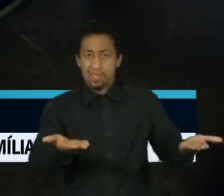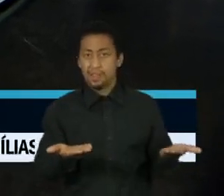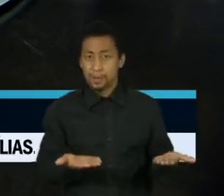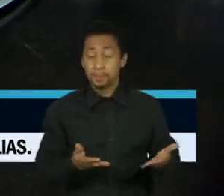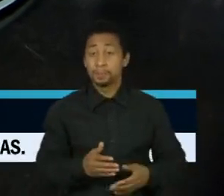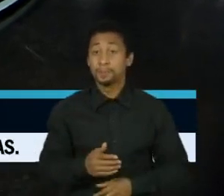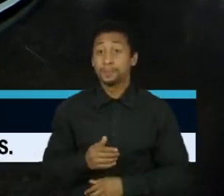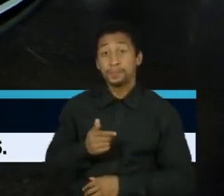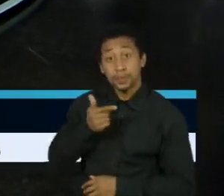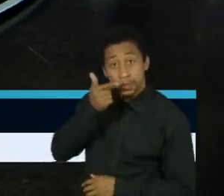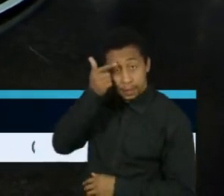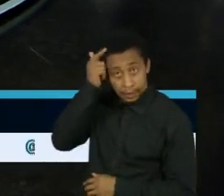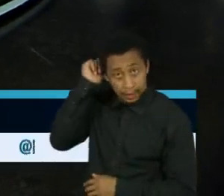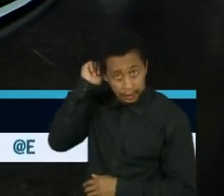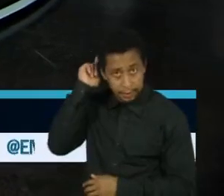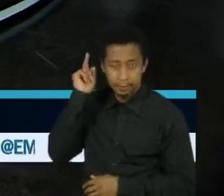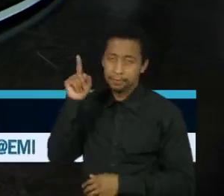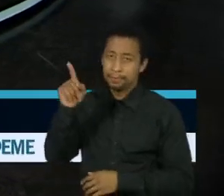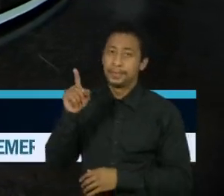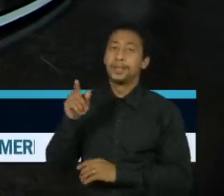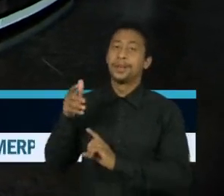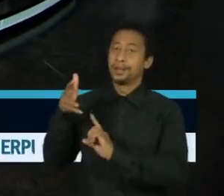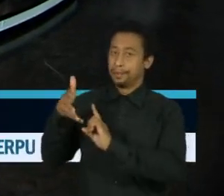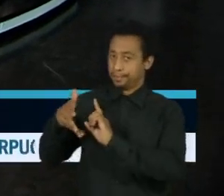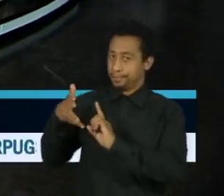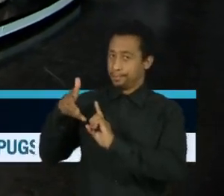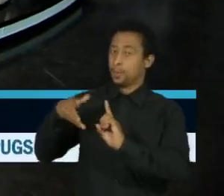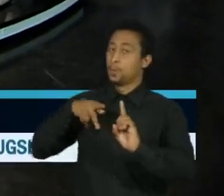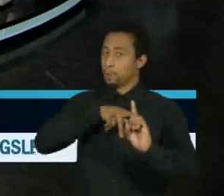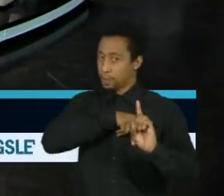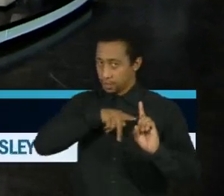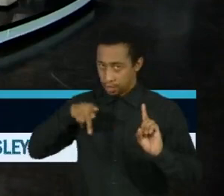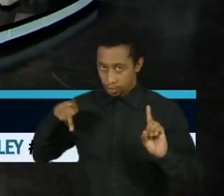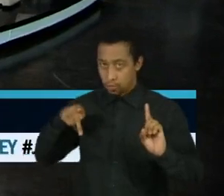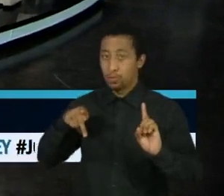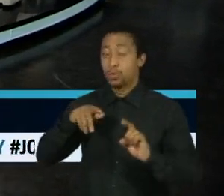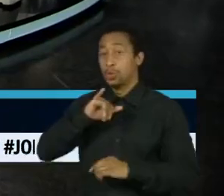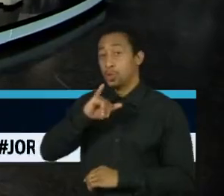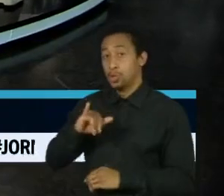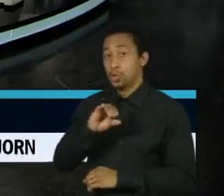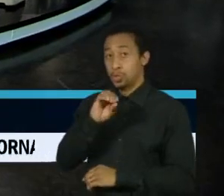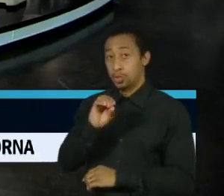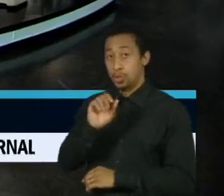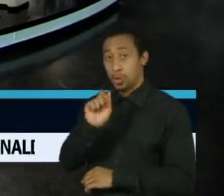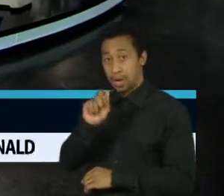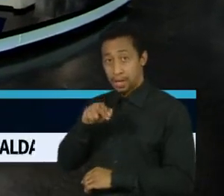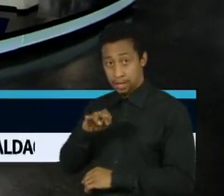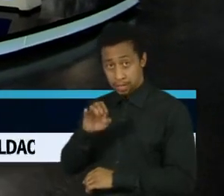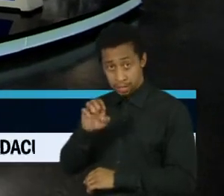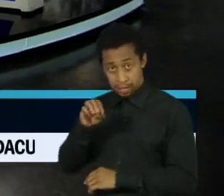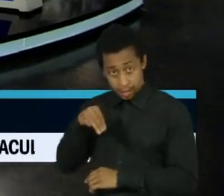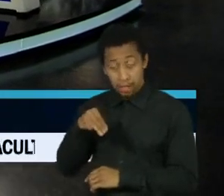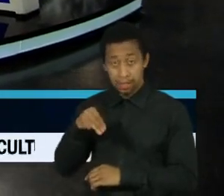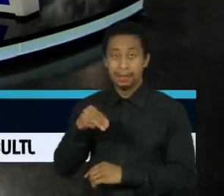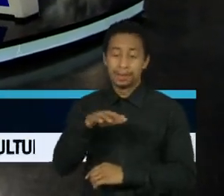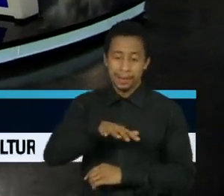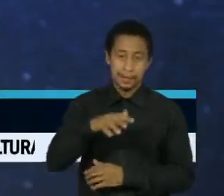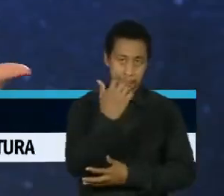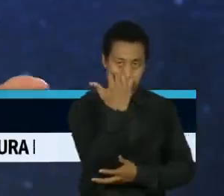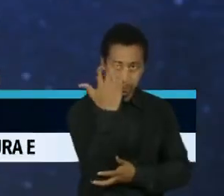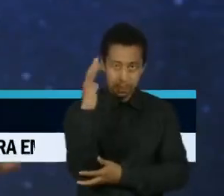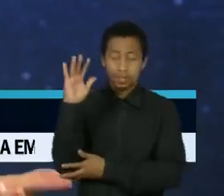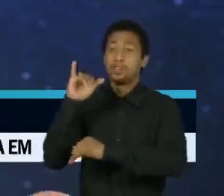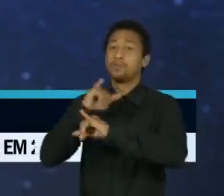Tazi, ao dizer que não sabia dos dados, né, o ministro do Meio Ambiente, Joaquim Leite, nos fez pensar em algumas hipóteses, separei três aqui. Ou o